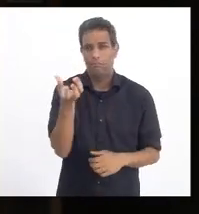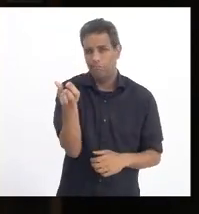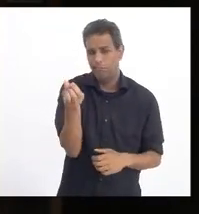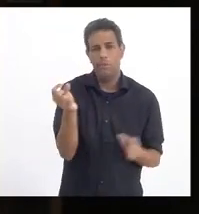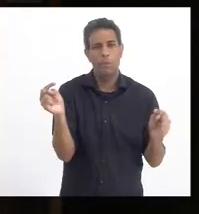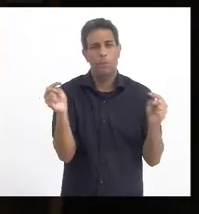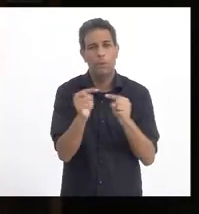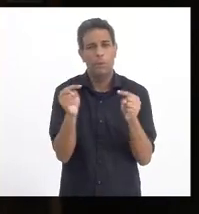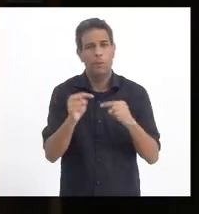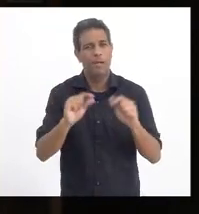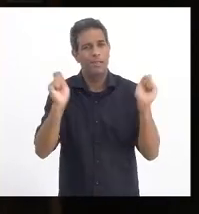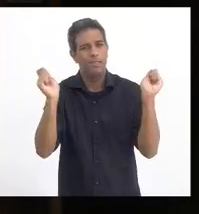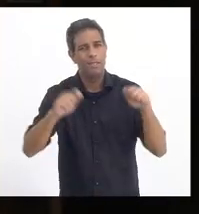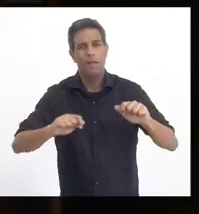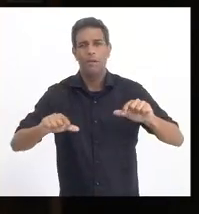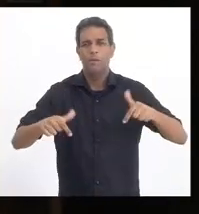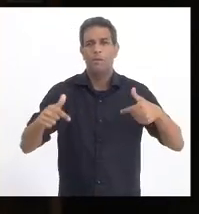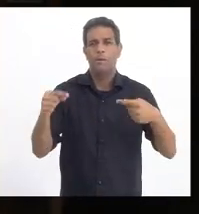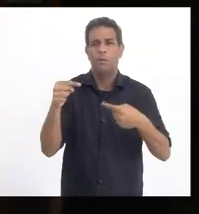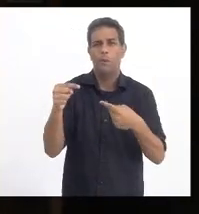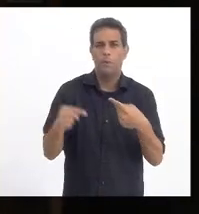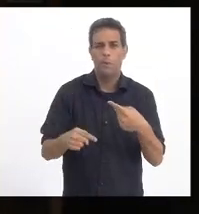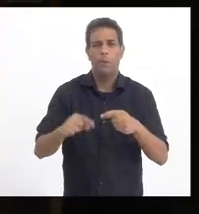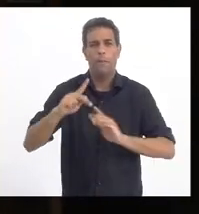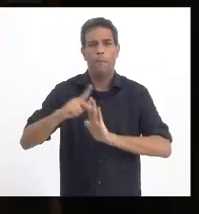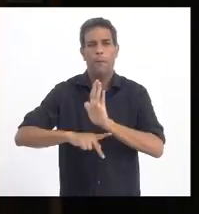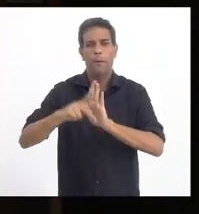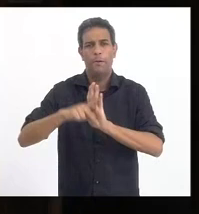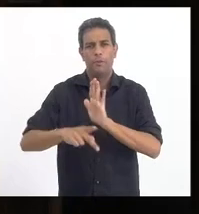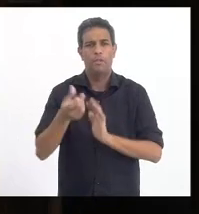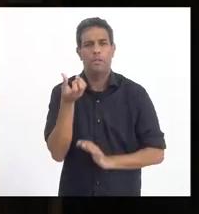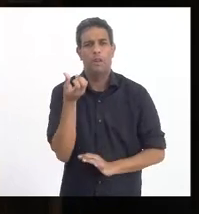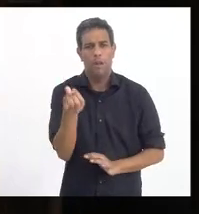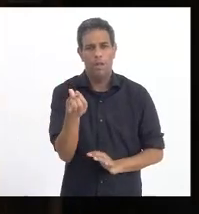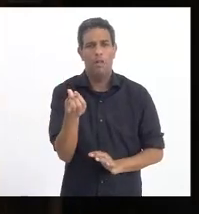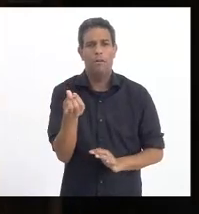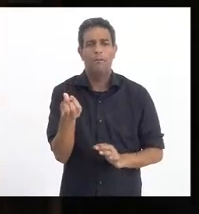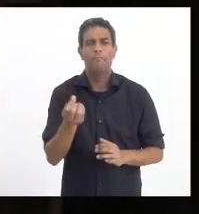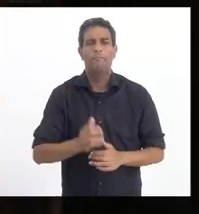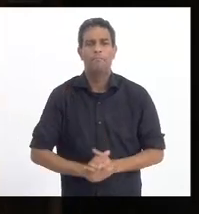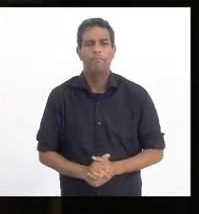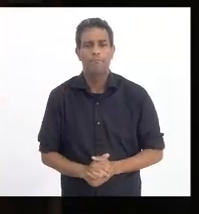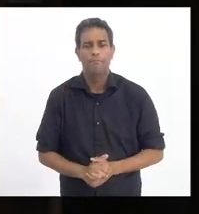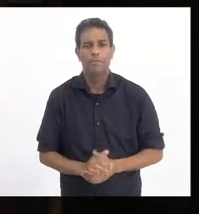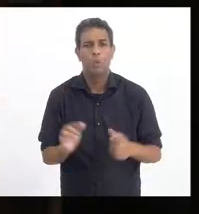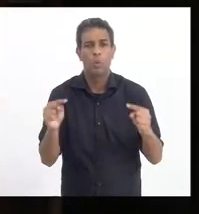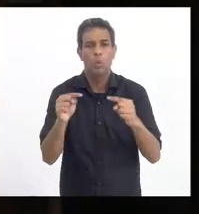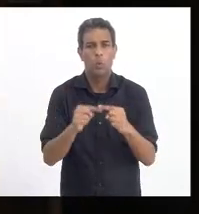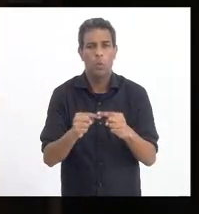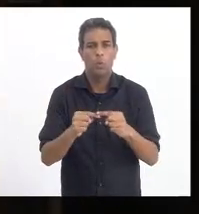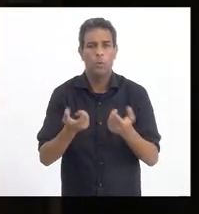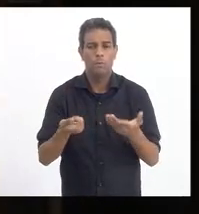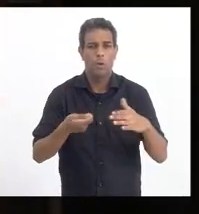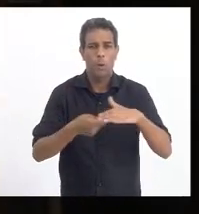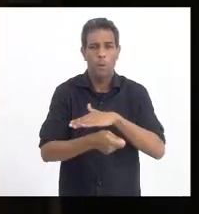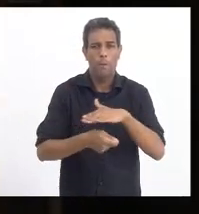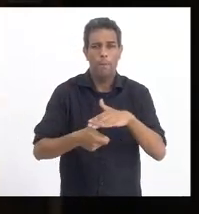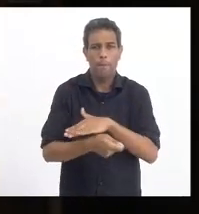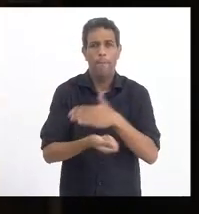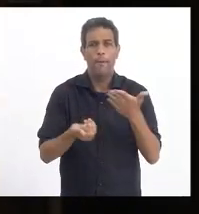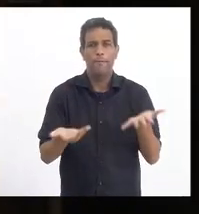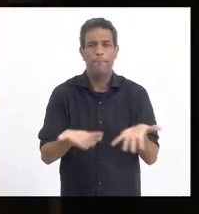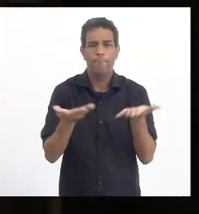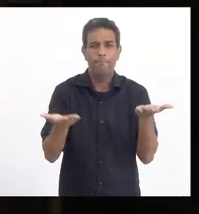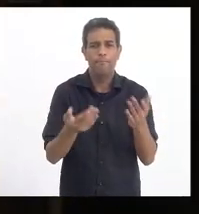fala justamente da compensação do projeto de lei do na insuficiência de fundo o